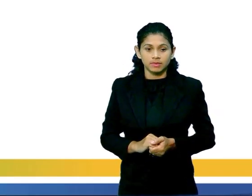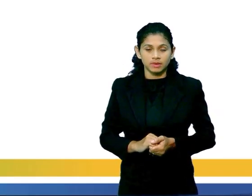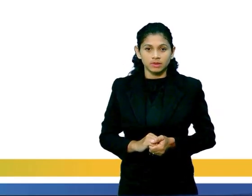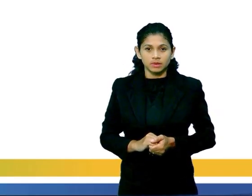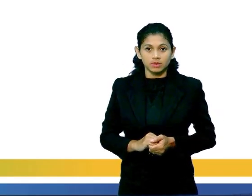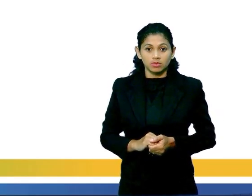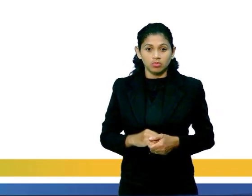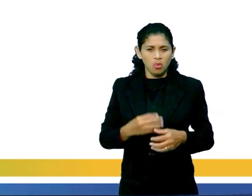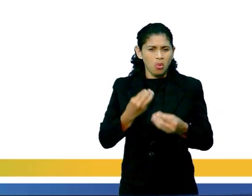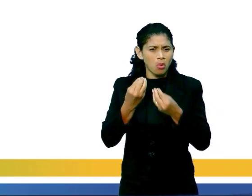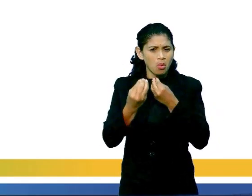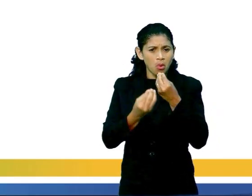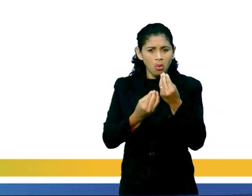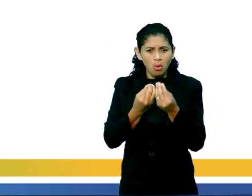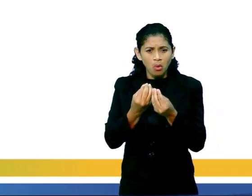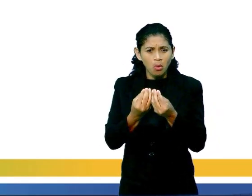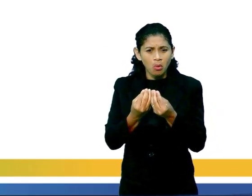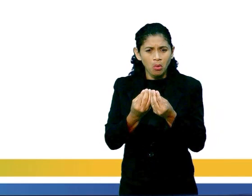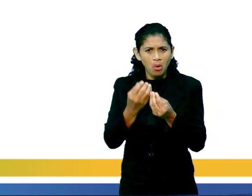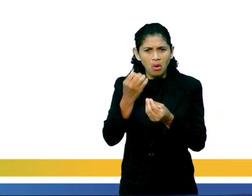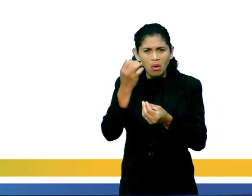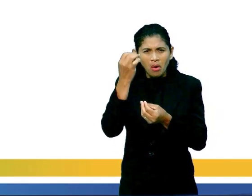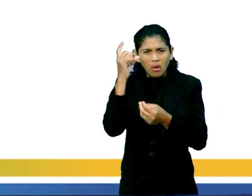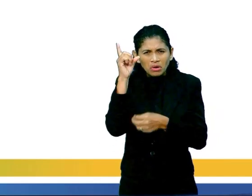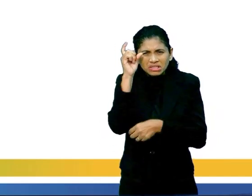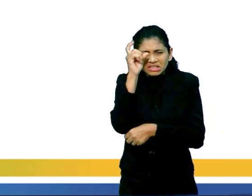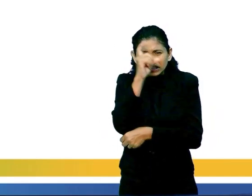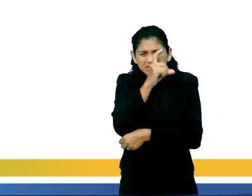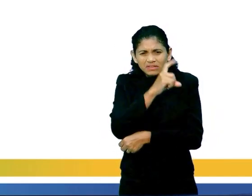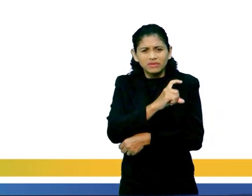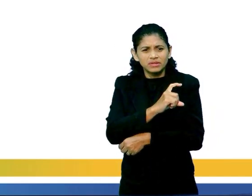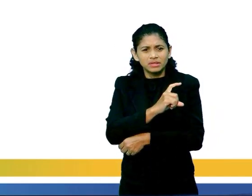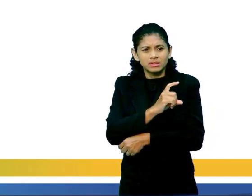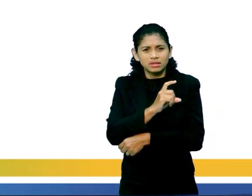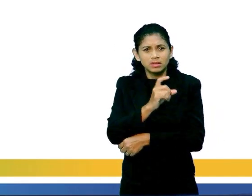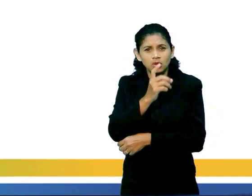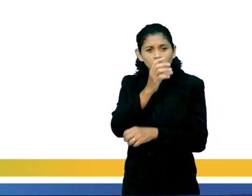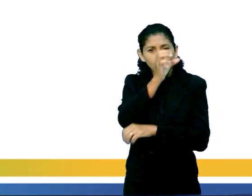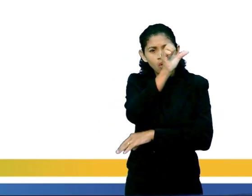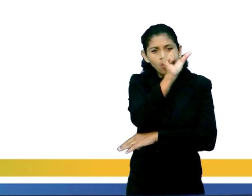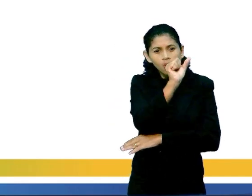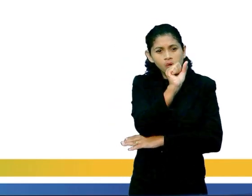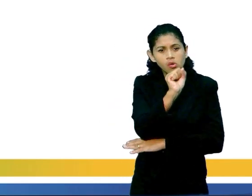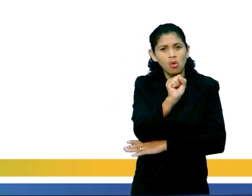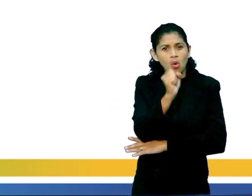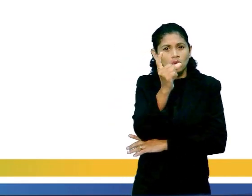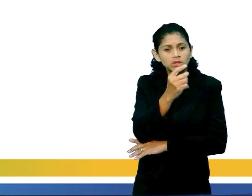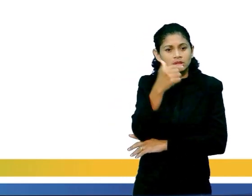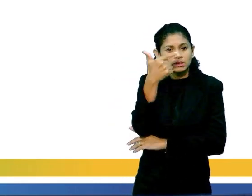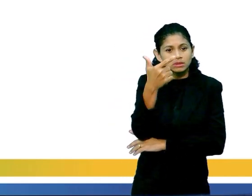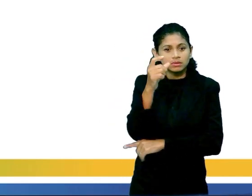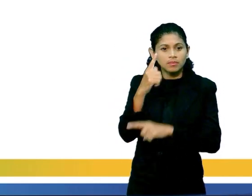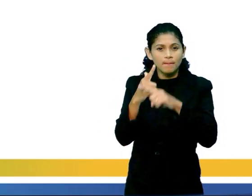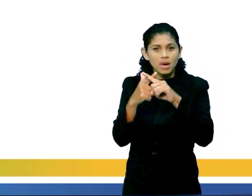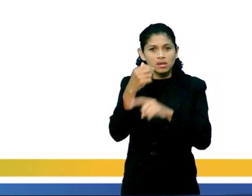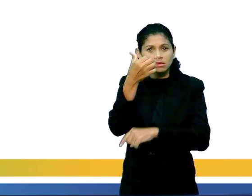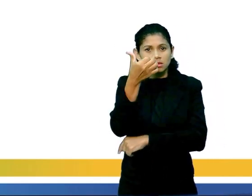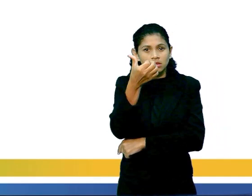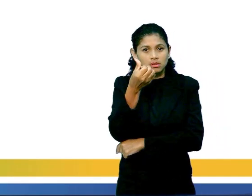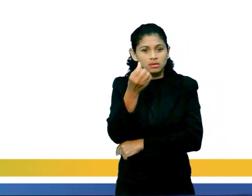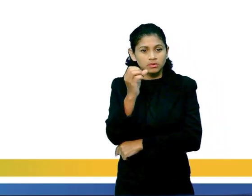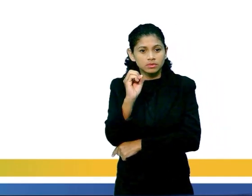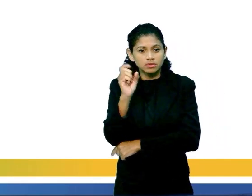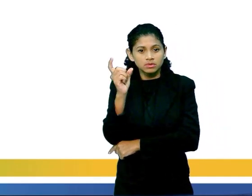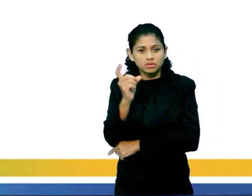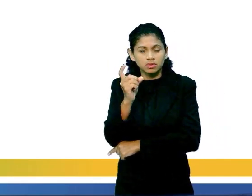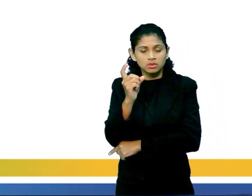Nossa, que conta aparentemente difícil. Nós temos aí, ó, 8x quadrado mais 60x, multiplicando por